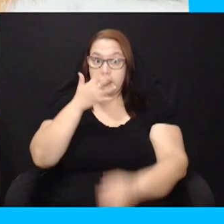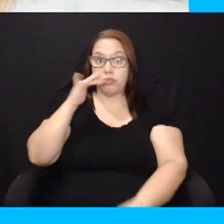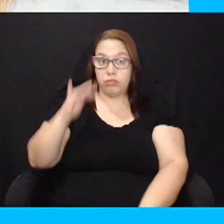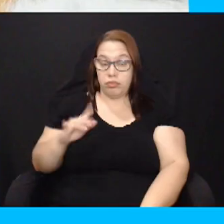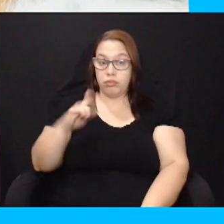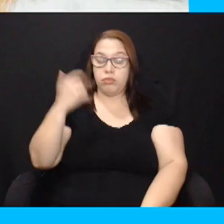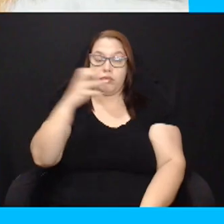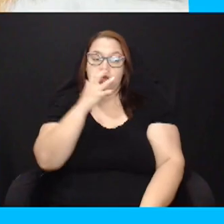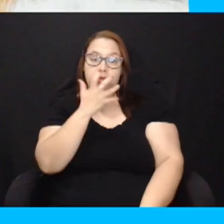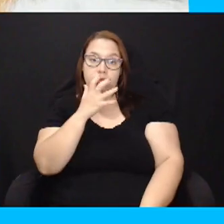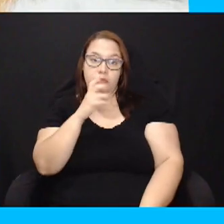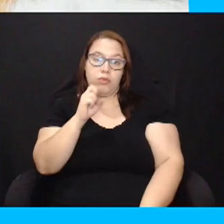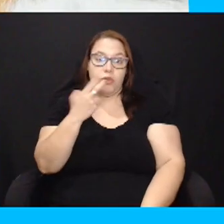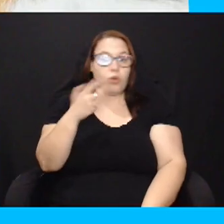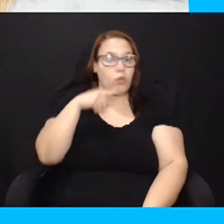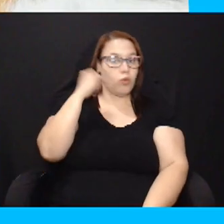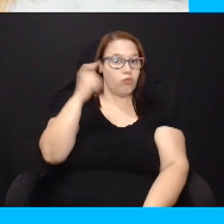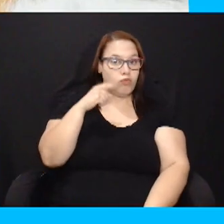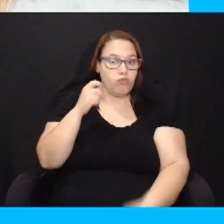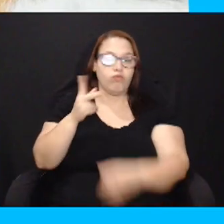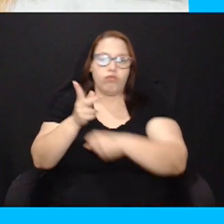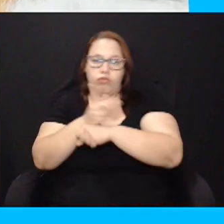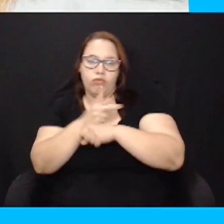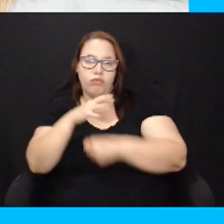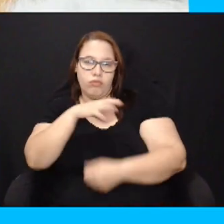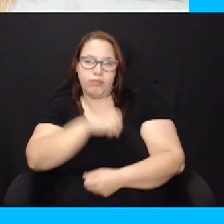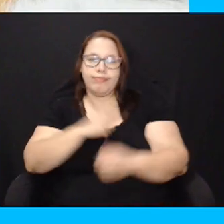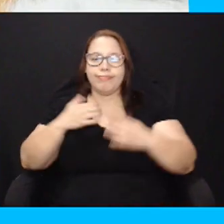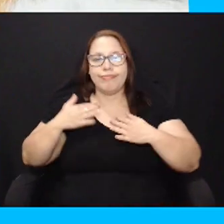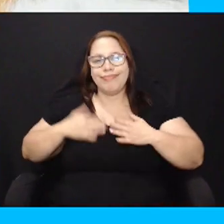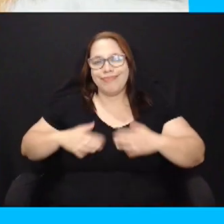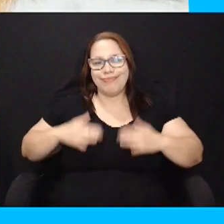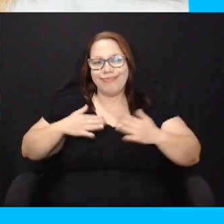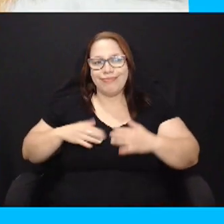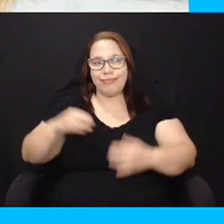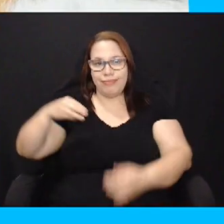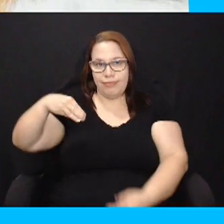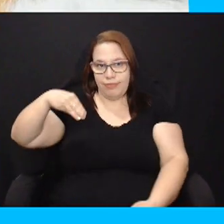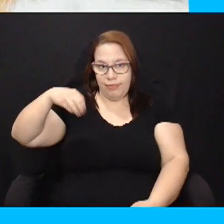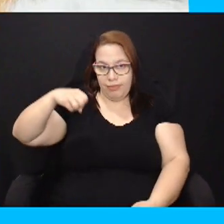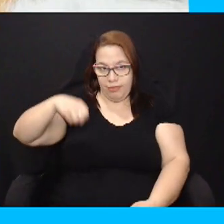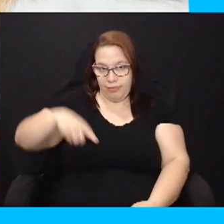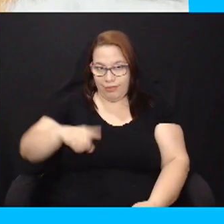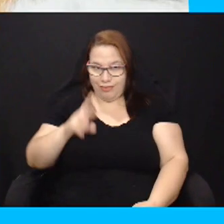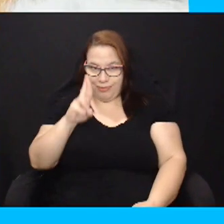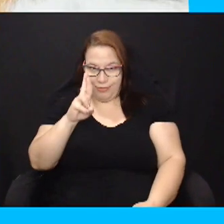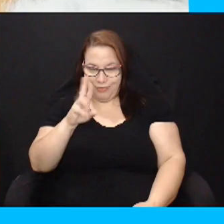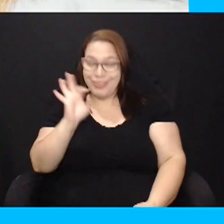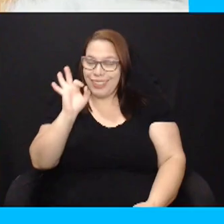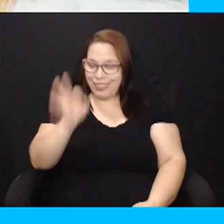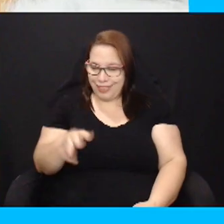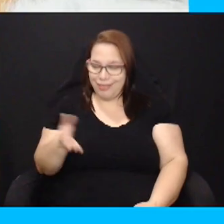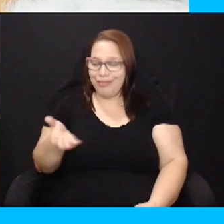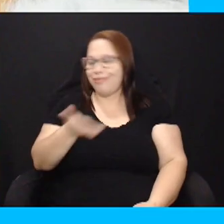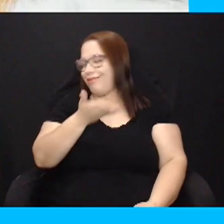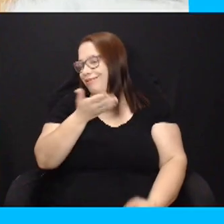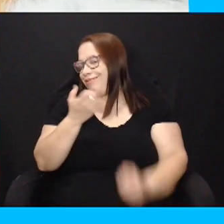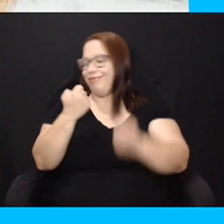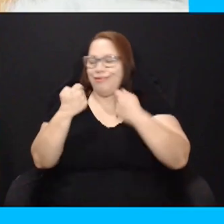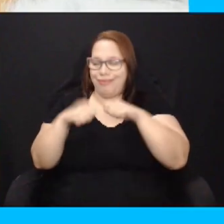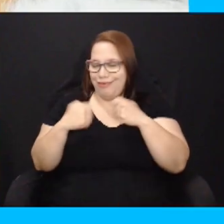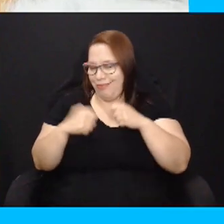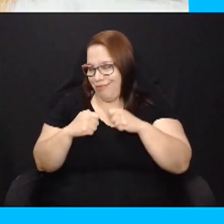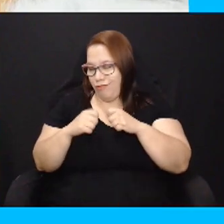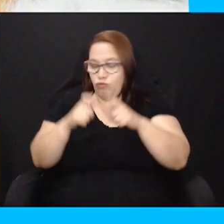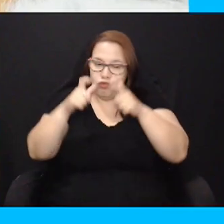animais. Se você procura um amor tranquilo, o Mondar é exatamente isso. Ele só precisa de um cantinho